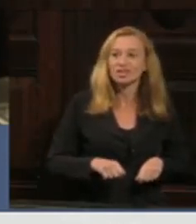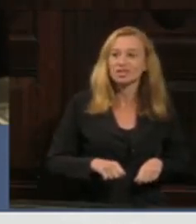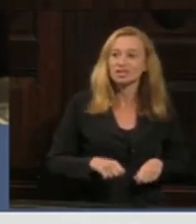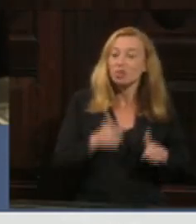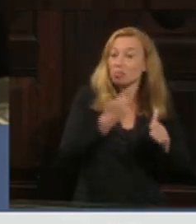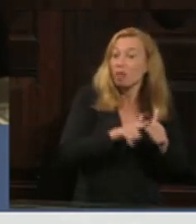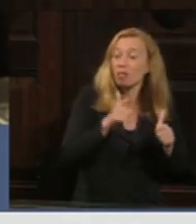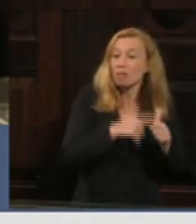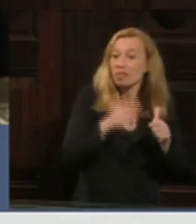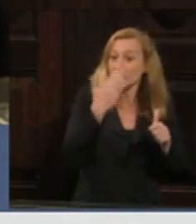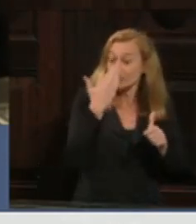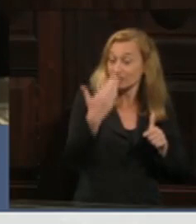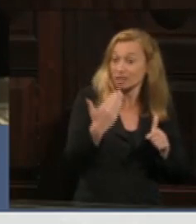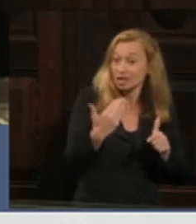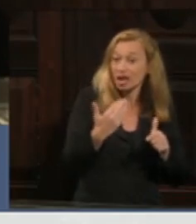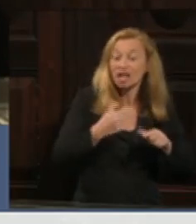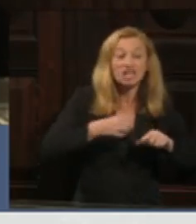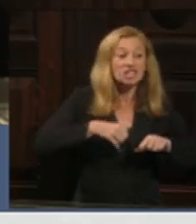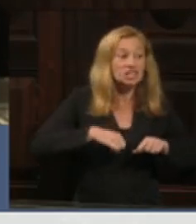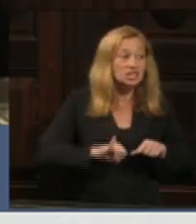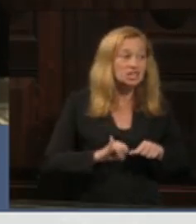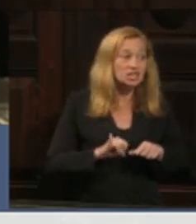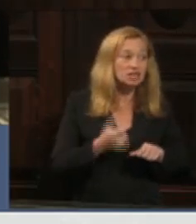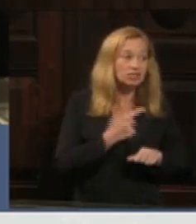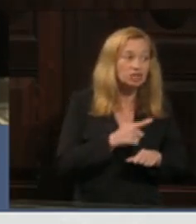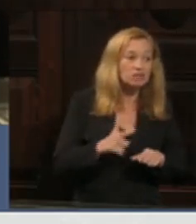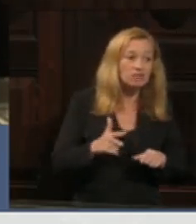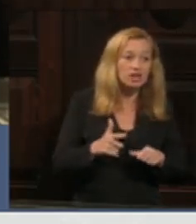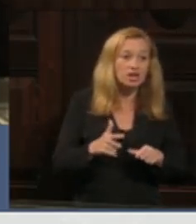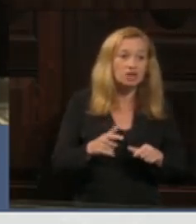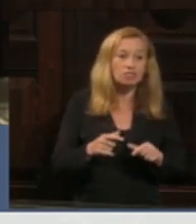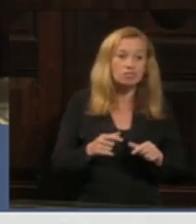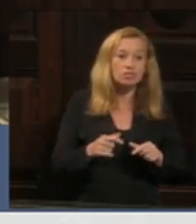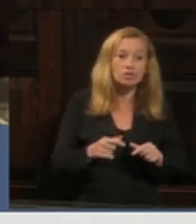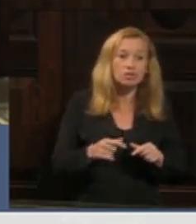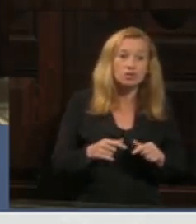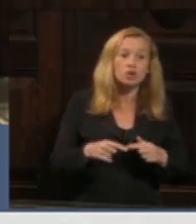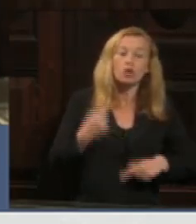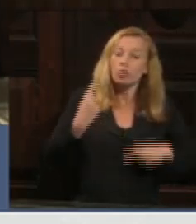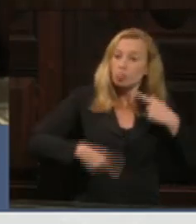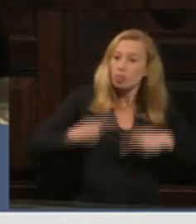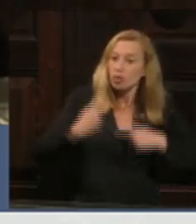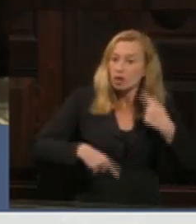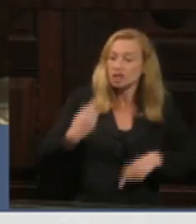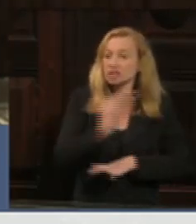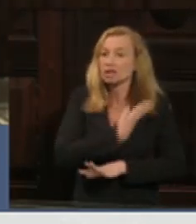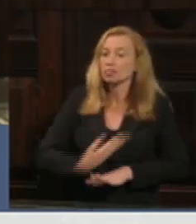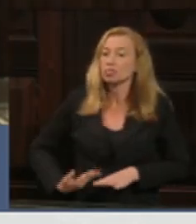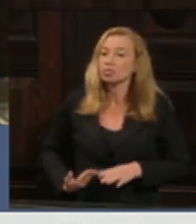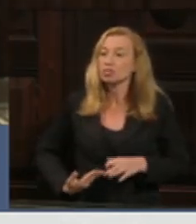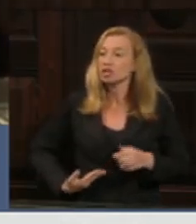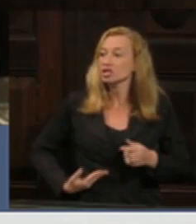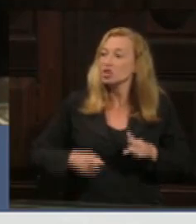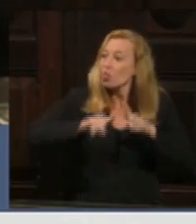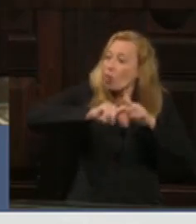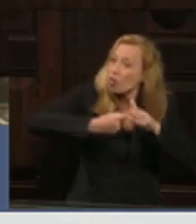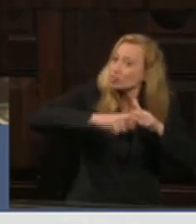rede estadual de educação sem que haja uma decisão firme de política pública de reverter